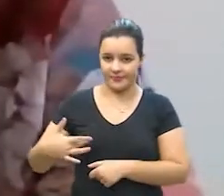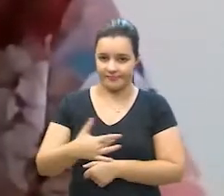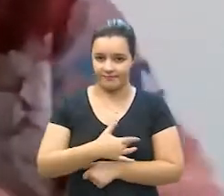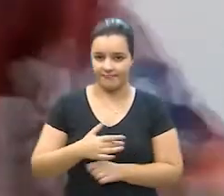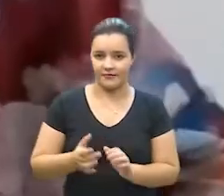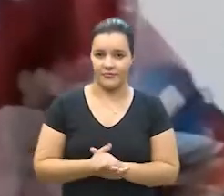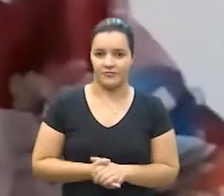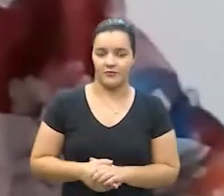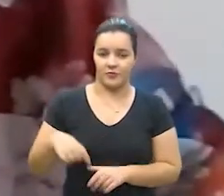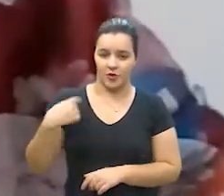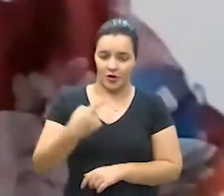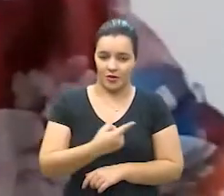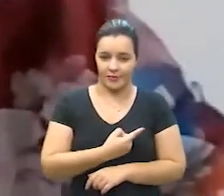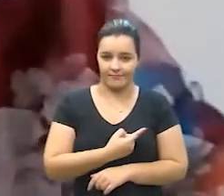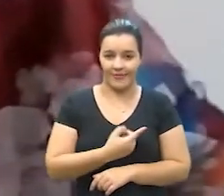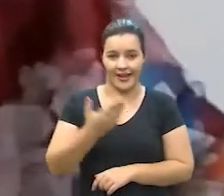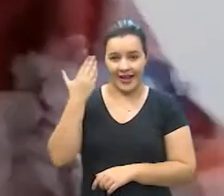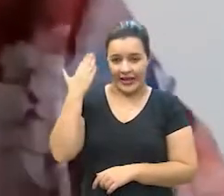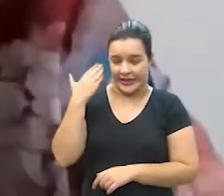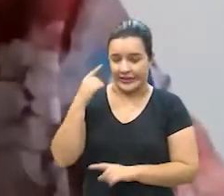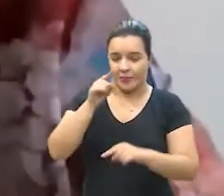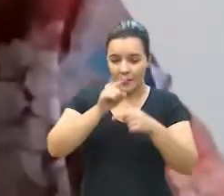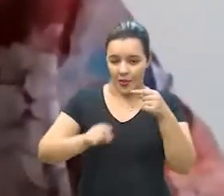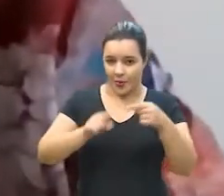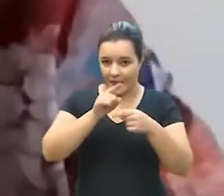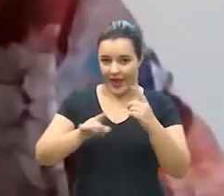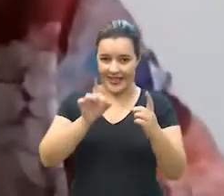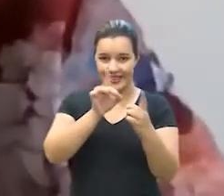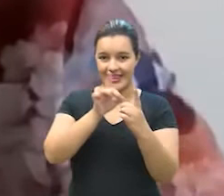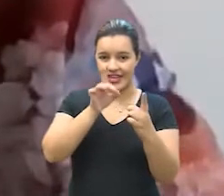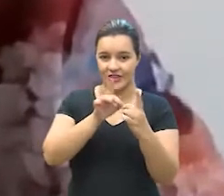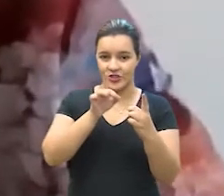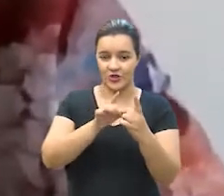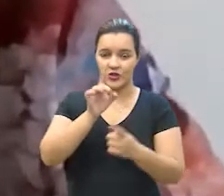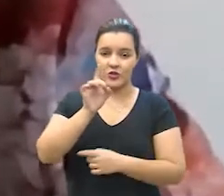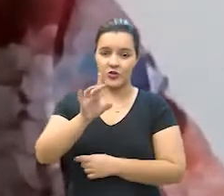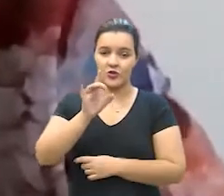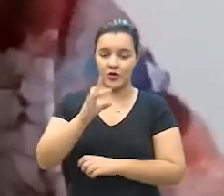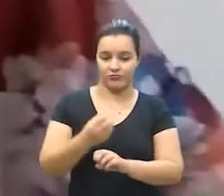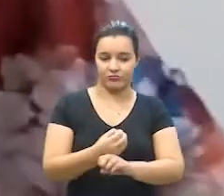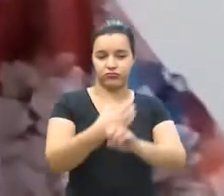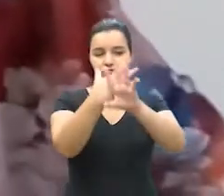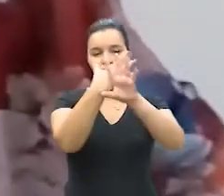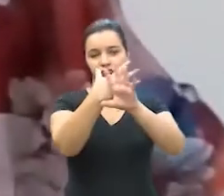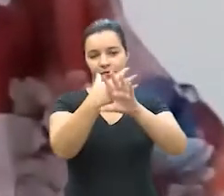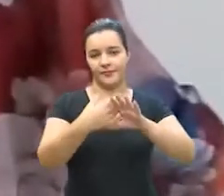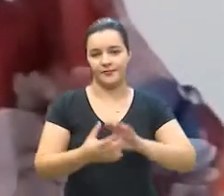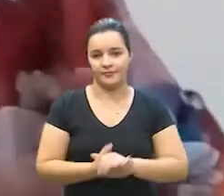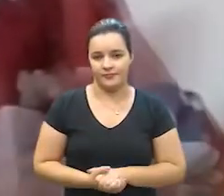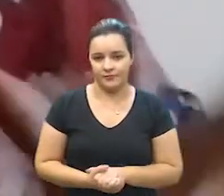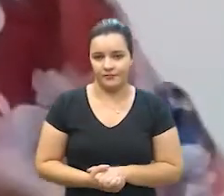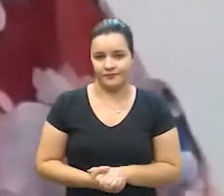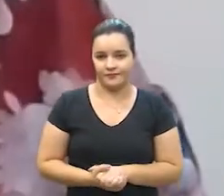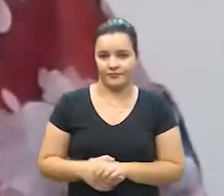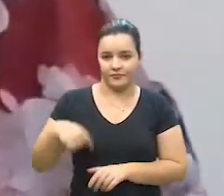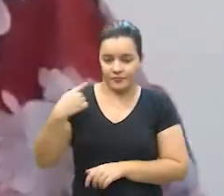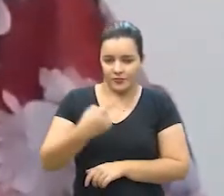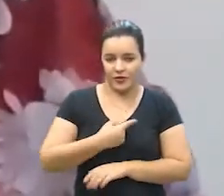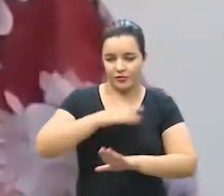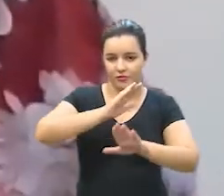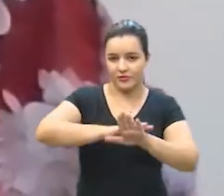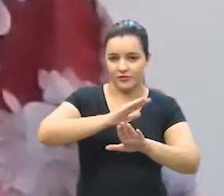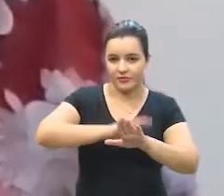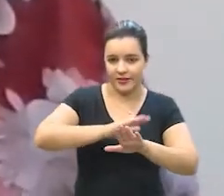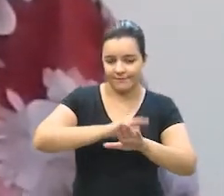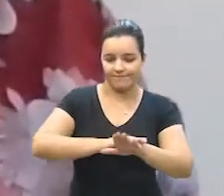uma fase, né, onde não era liberado, nós atendíamos apenas online. Então, a gente fez